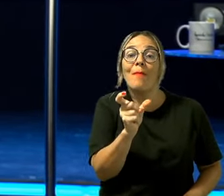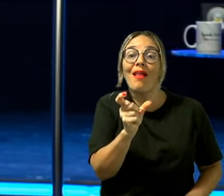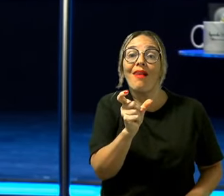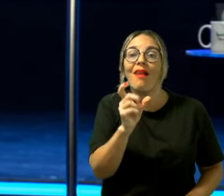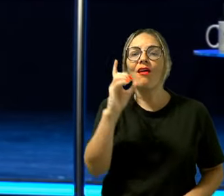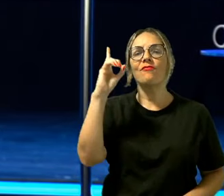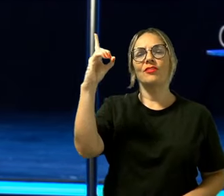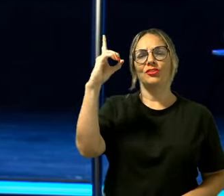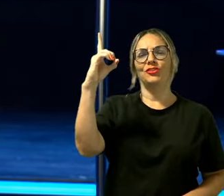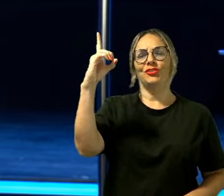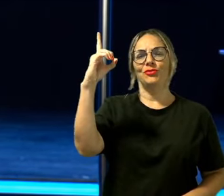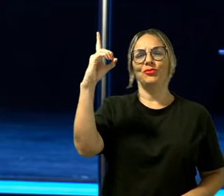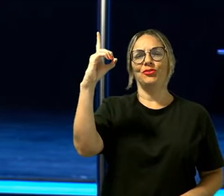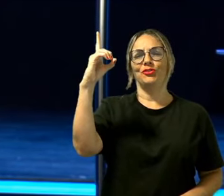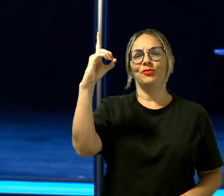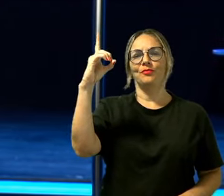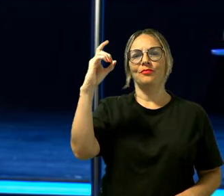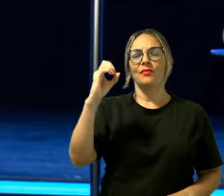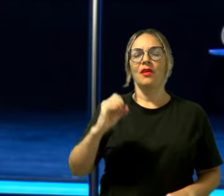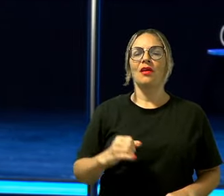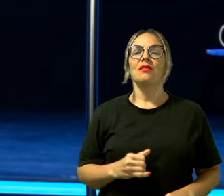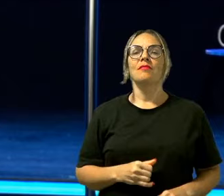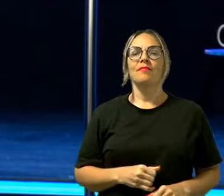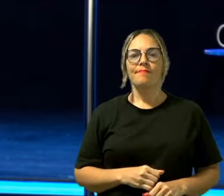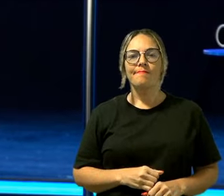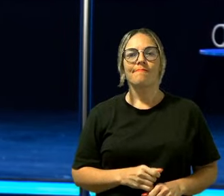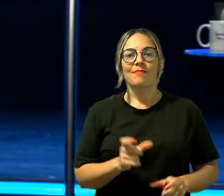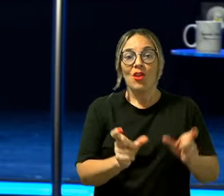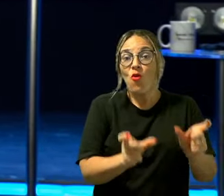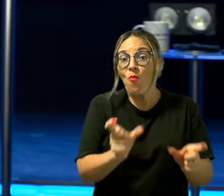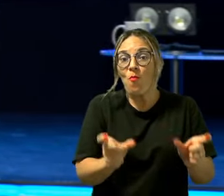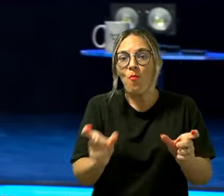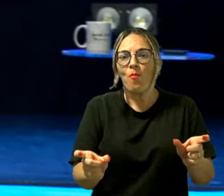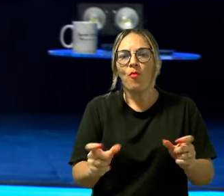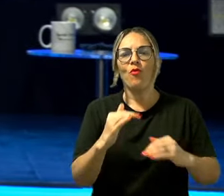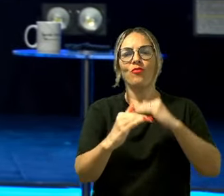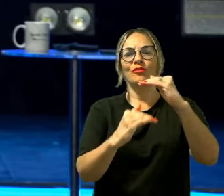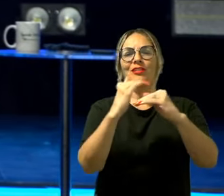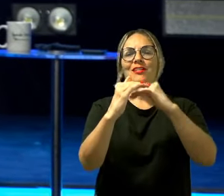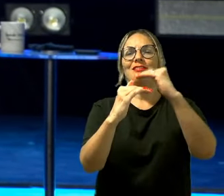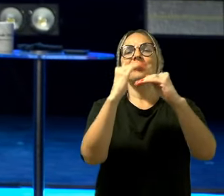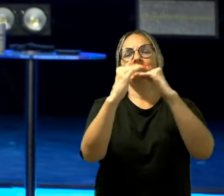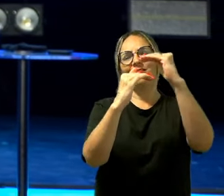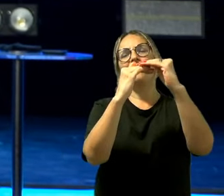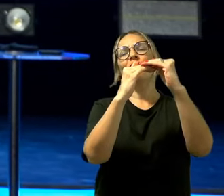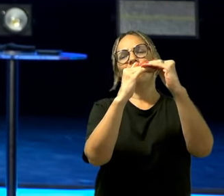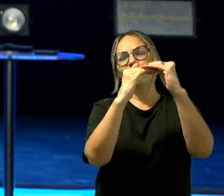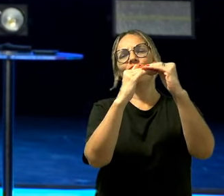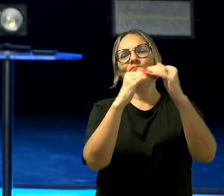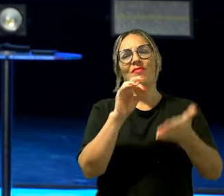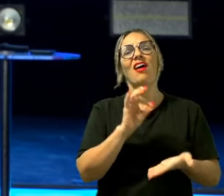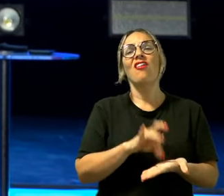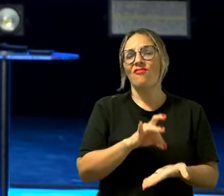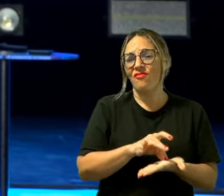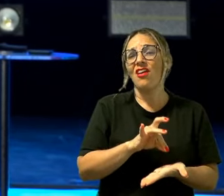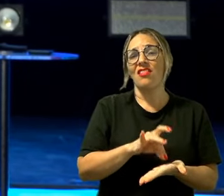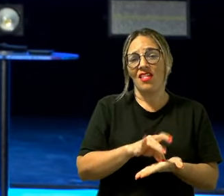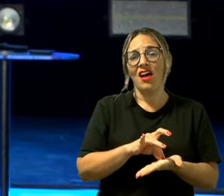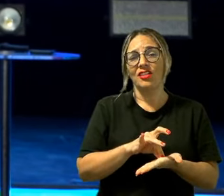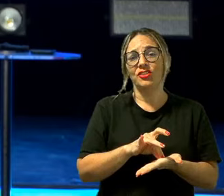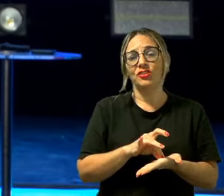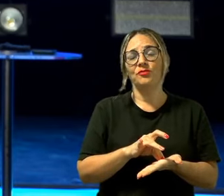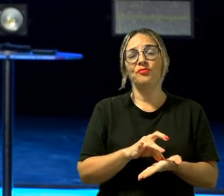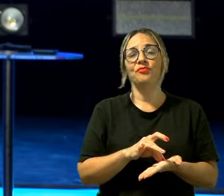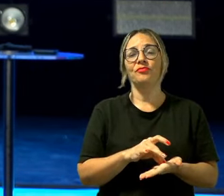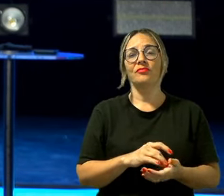saúde do povo de Deus e tudo mais e tal. A predisposição ao crescimento. Na verdade, eles cresciam porque eles